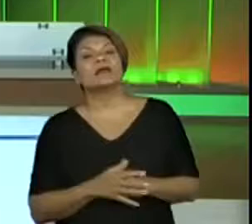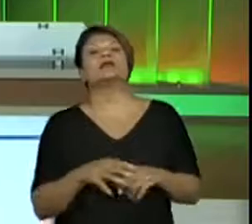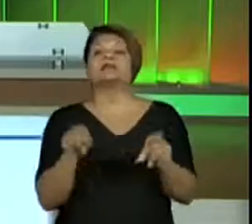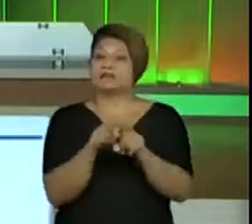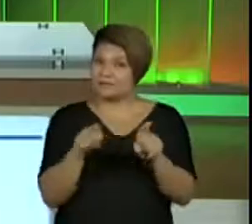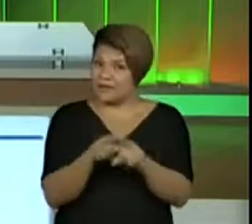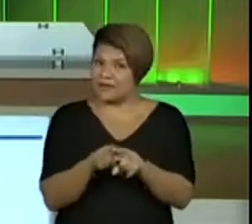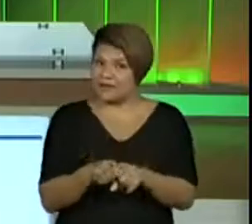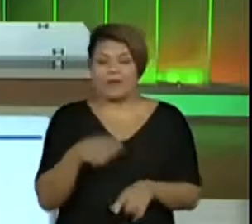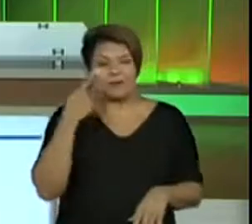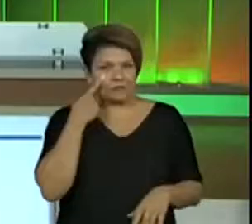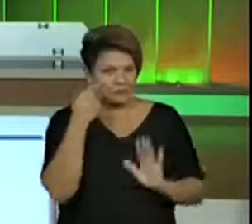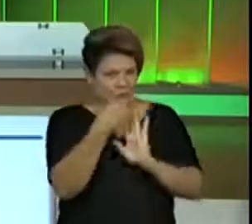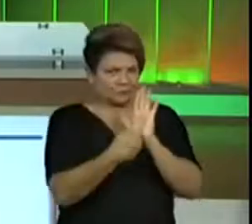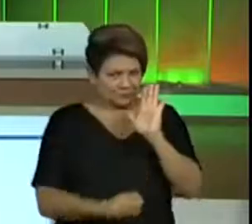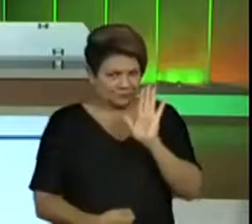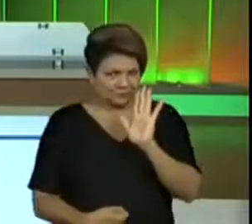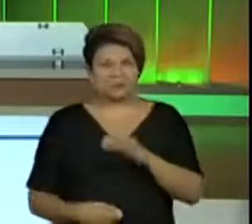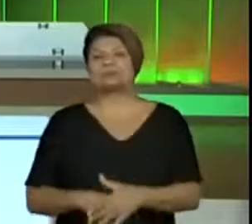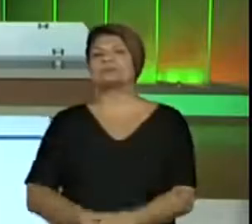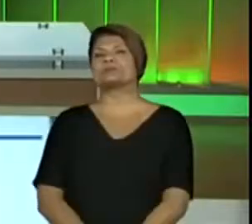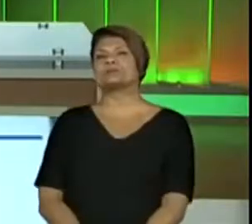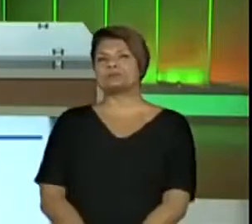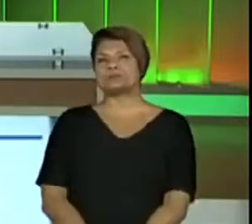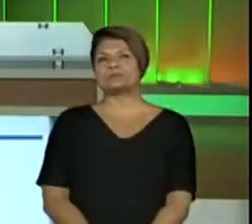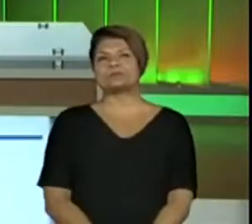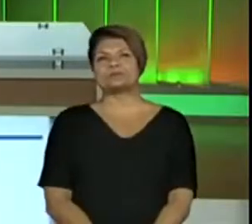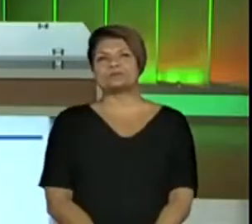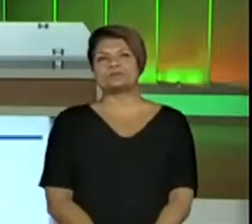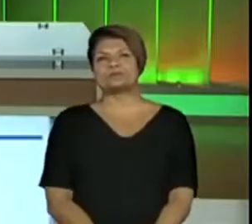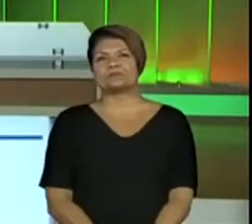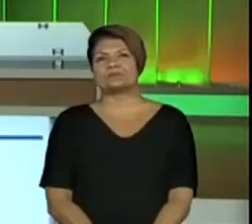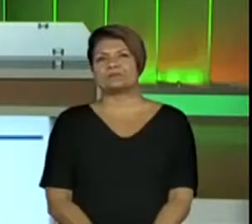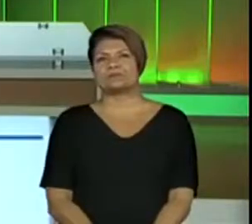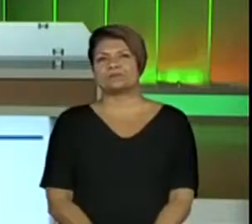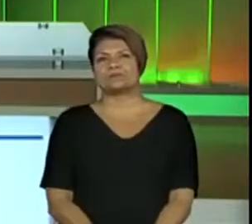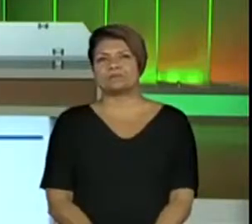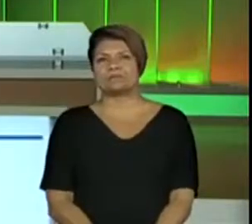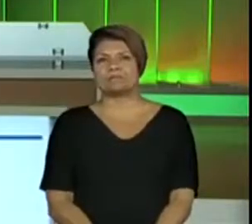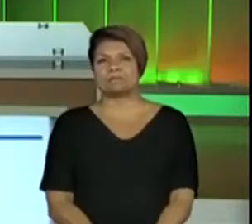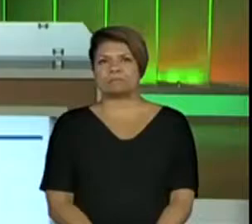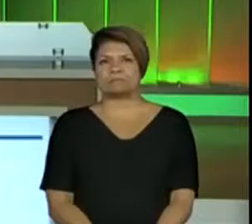Vamos conferir o nosso texto? Atenção.